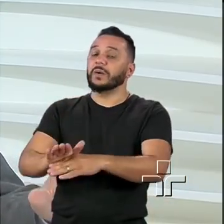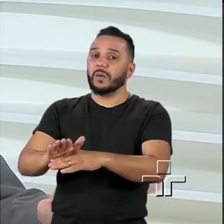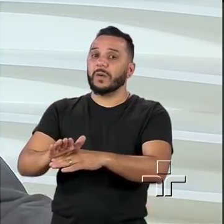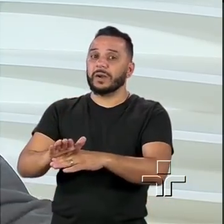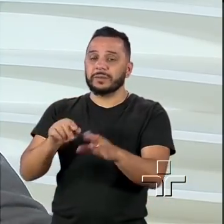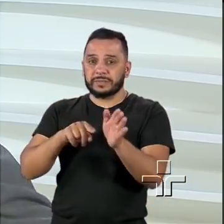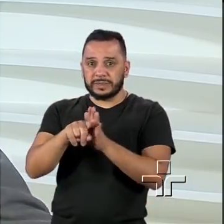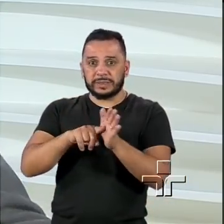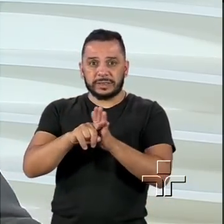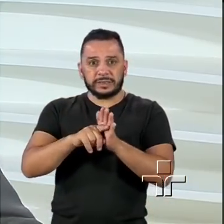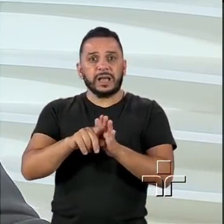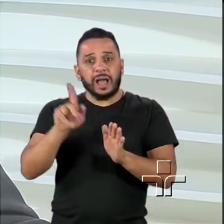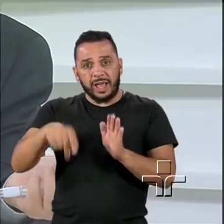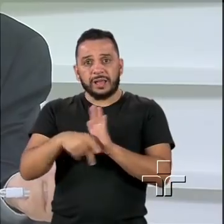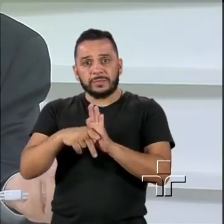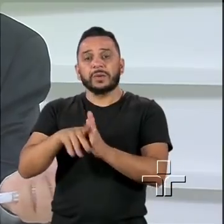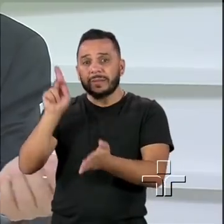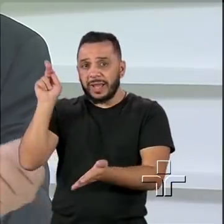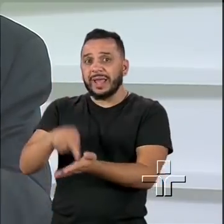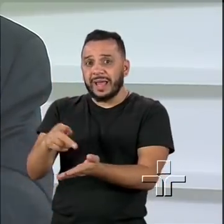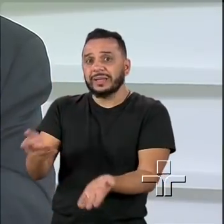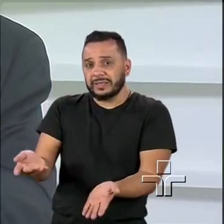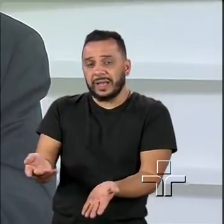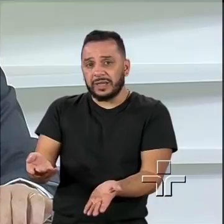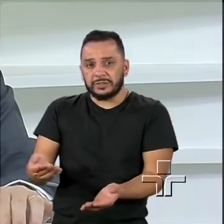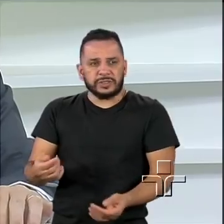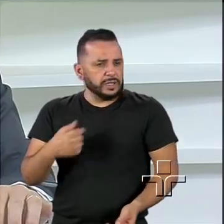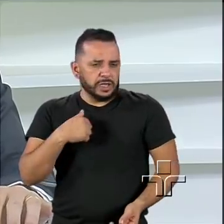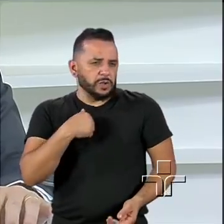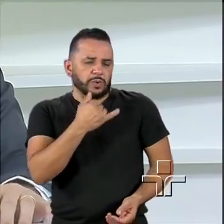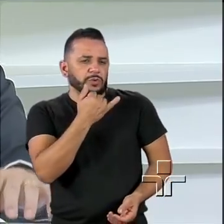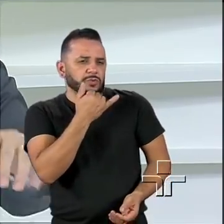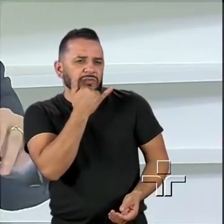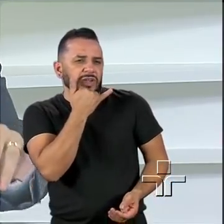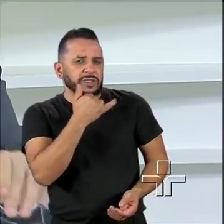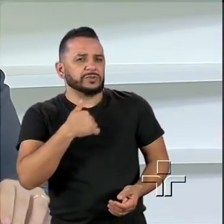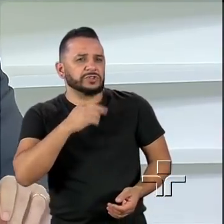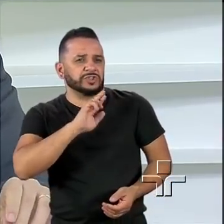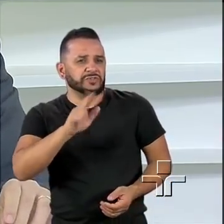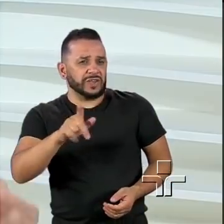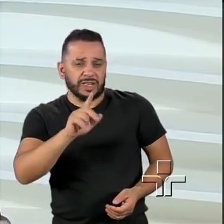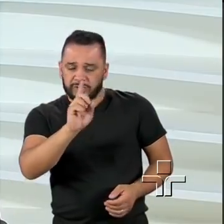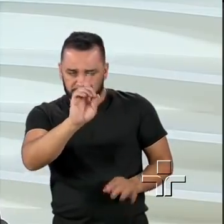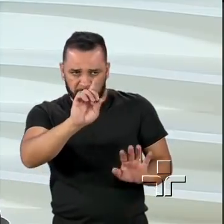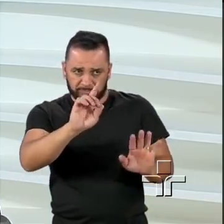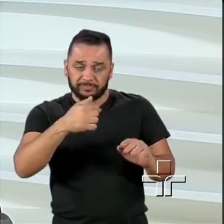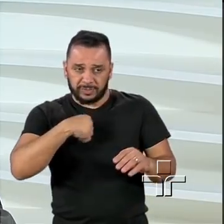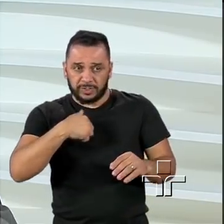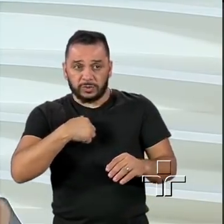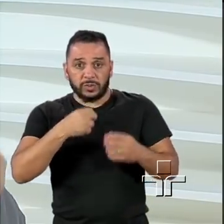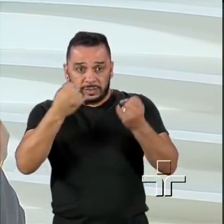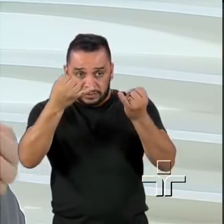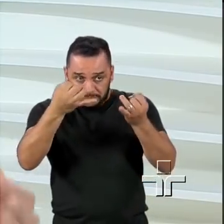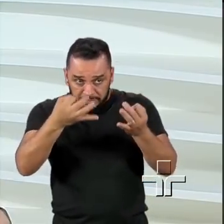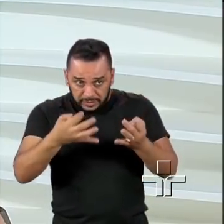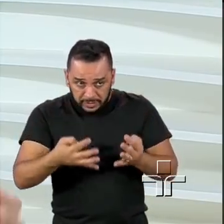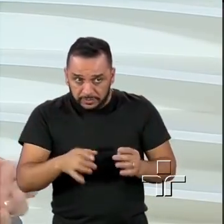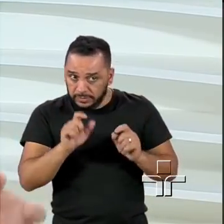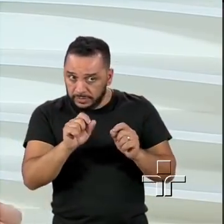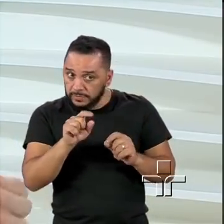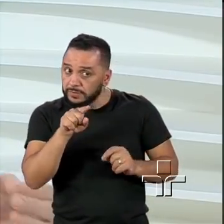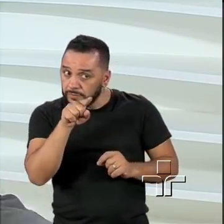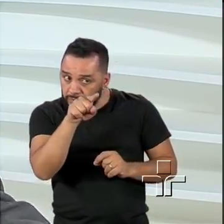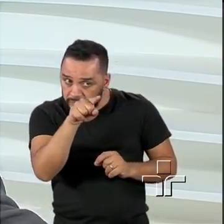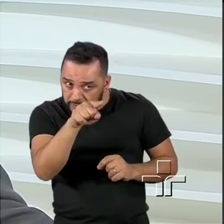negar a realidade, ministro. Fica difícil. Ministro, eu não estou negando a realidade. Não, eu estou afirmando a você,